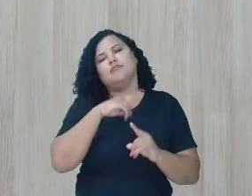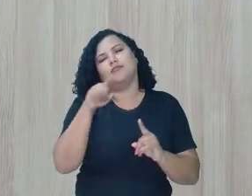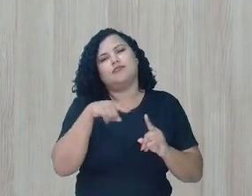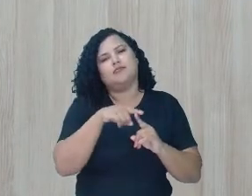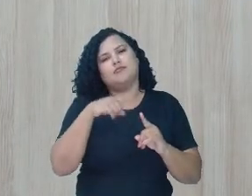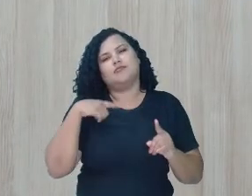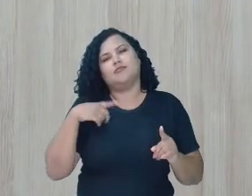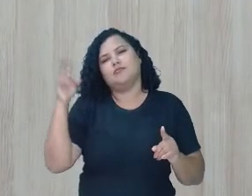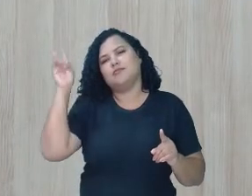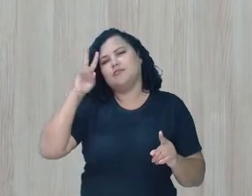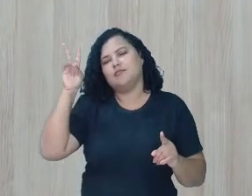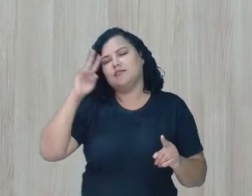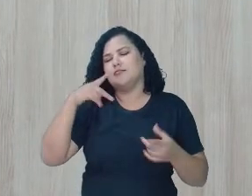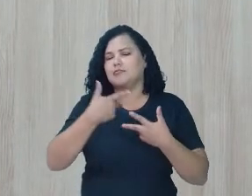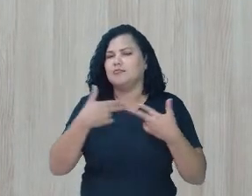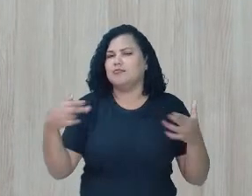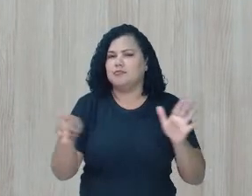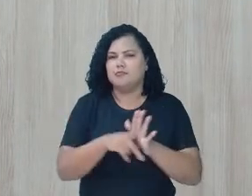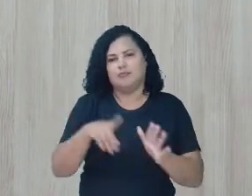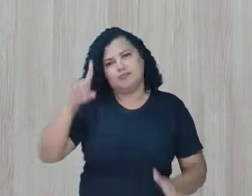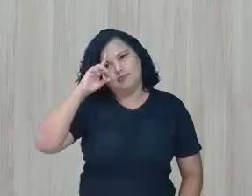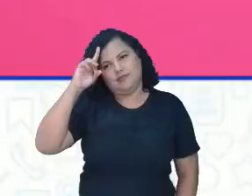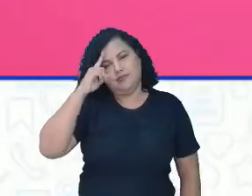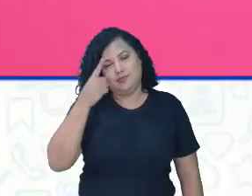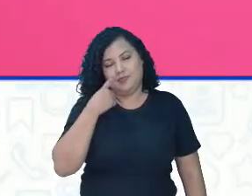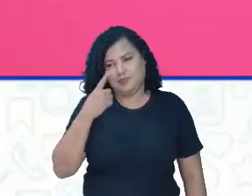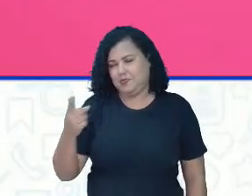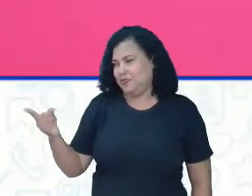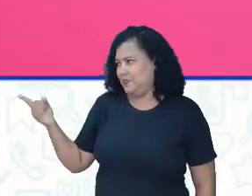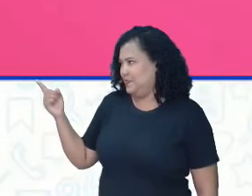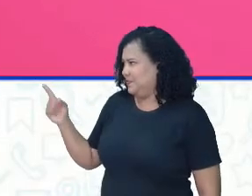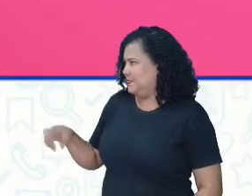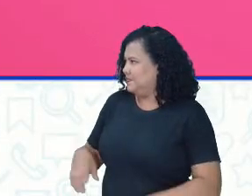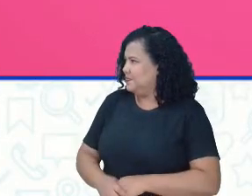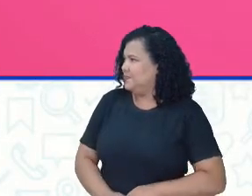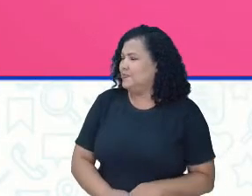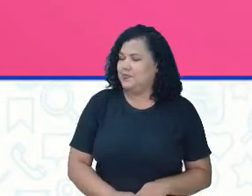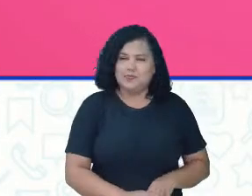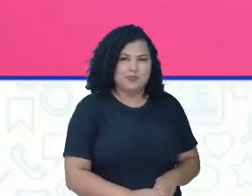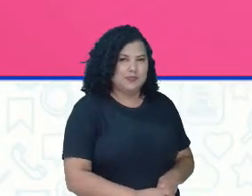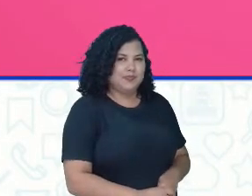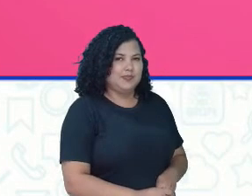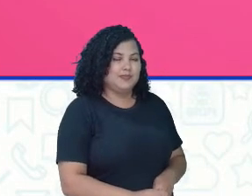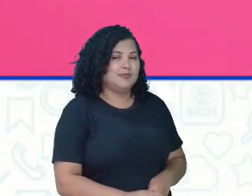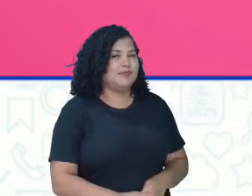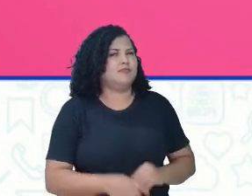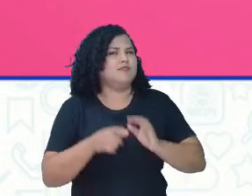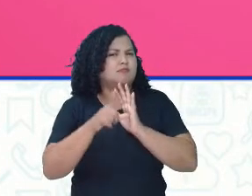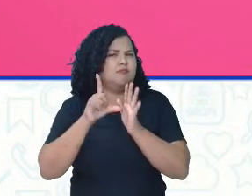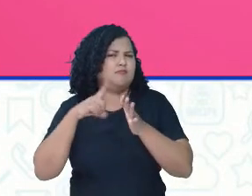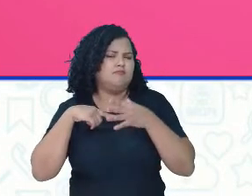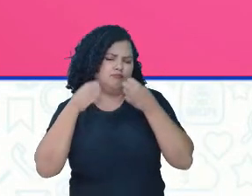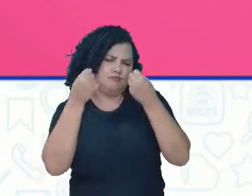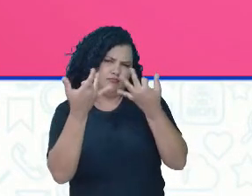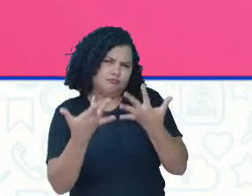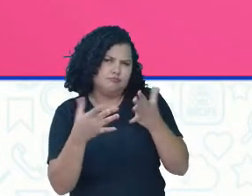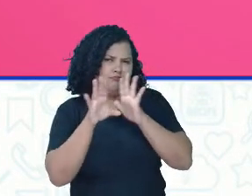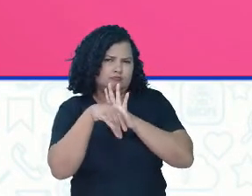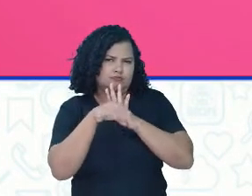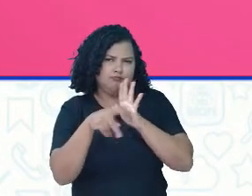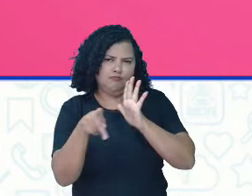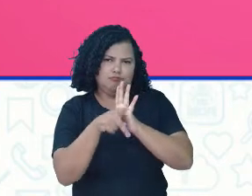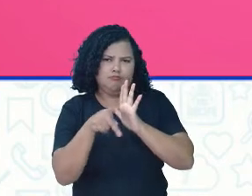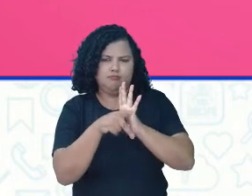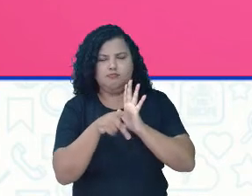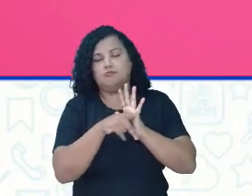recuperar algum uso do cotidiano. Então, vamos dar uma olhadinha. Antes da gente definir o que é uma crônica, né, o conceito de